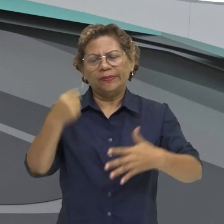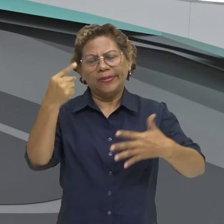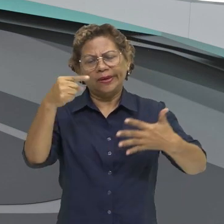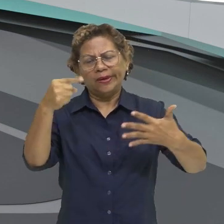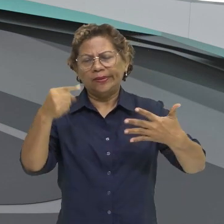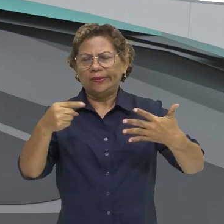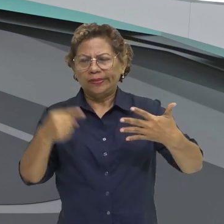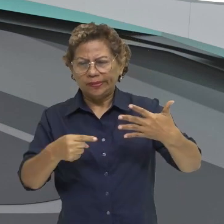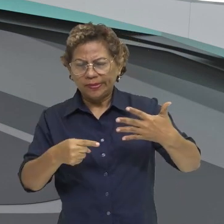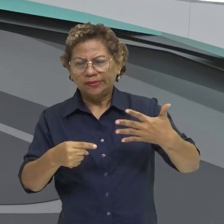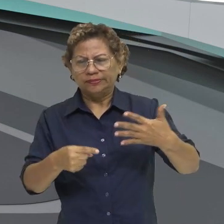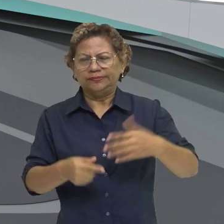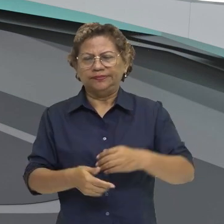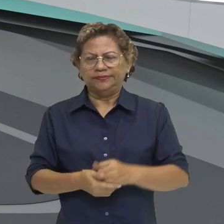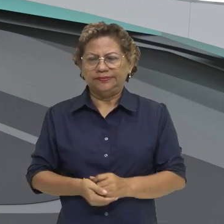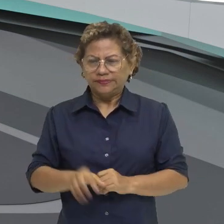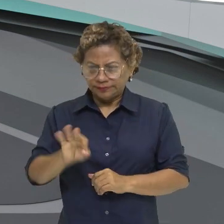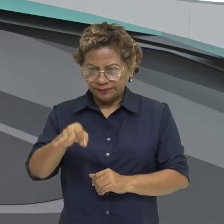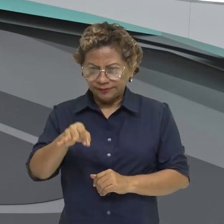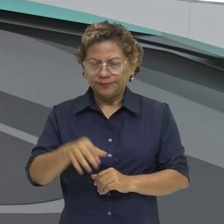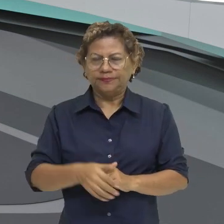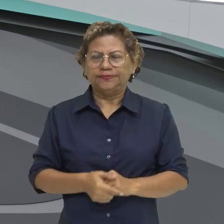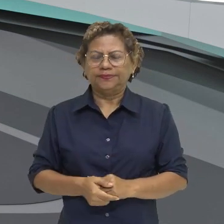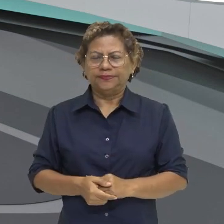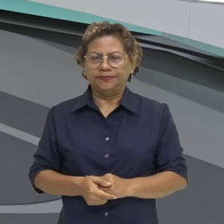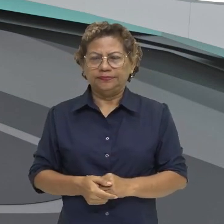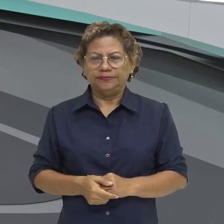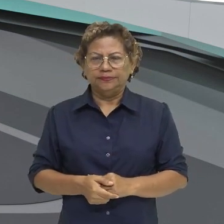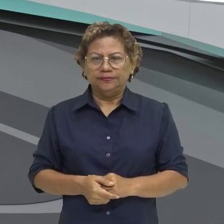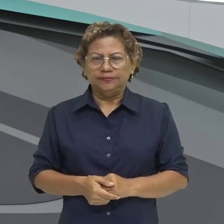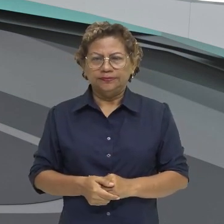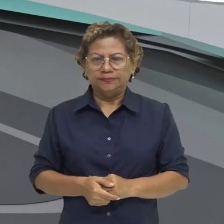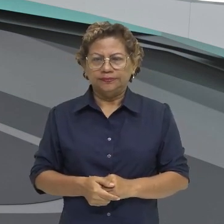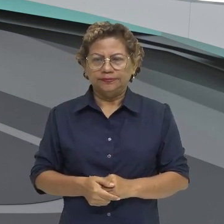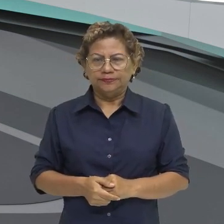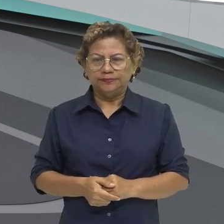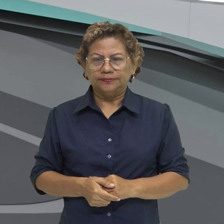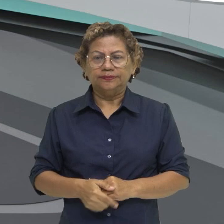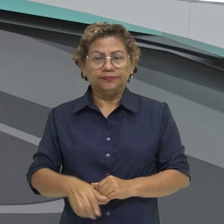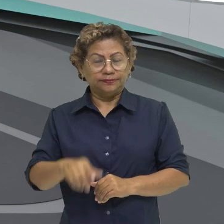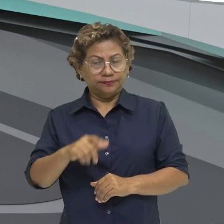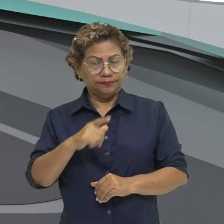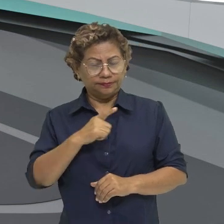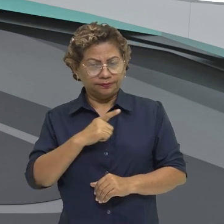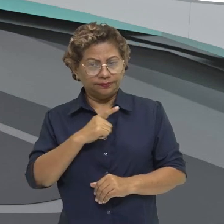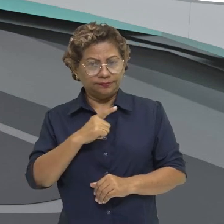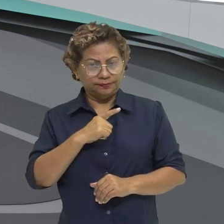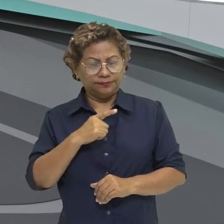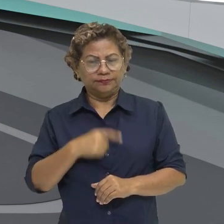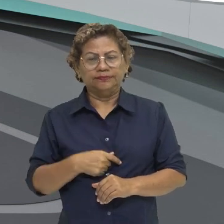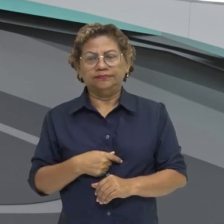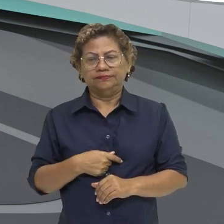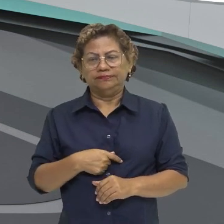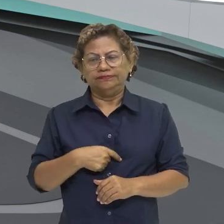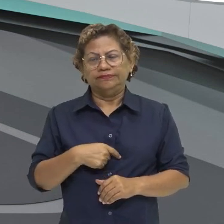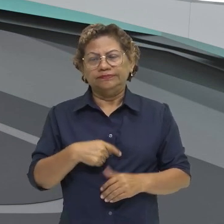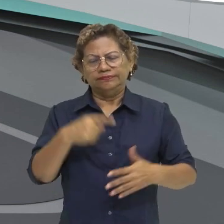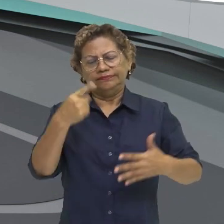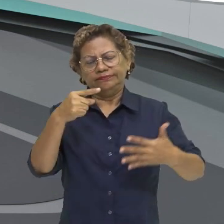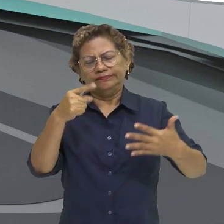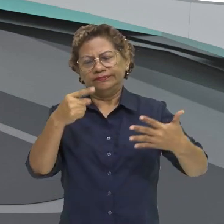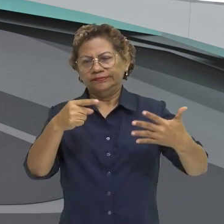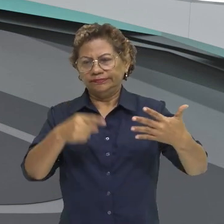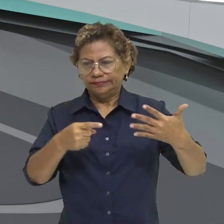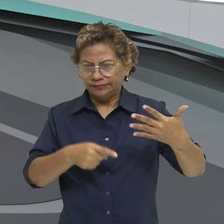se subdivide, certo? Então nós temos, convencionou-se que nós temos vários tipos de arte,